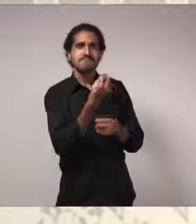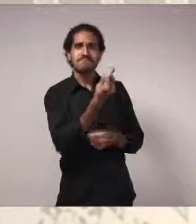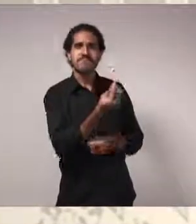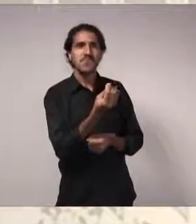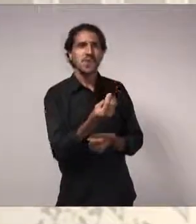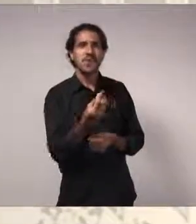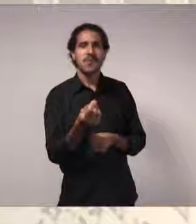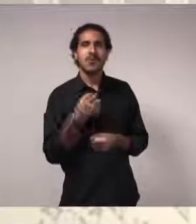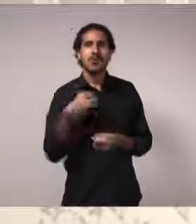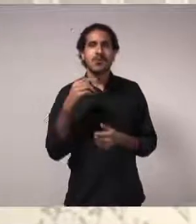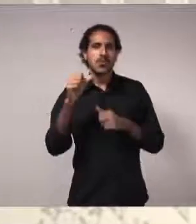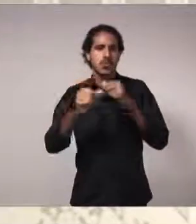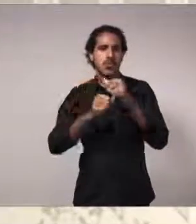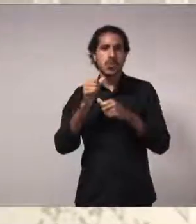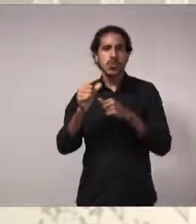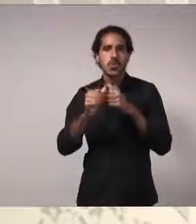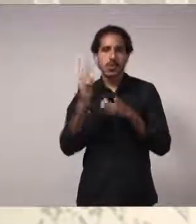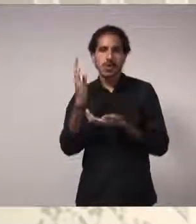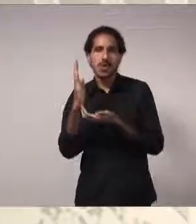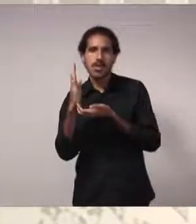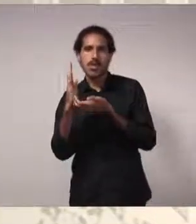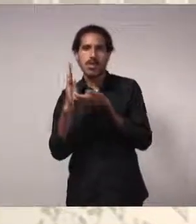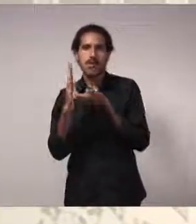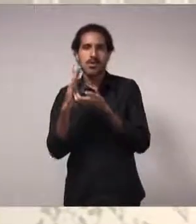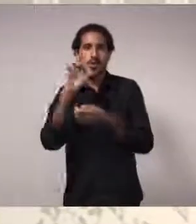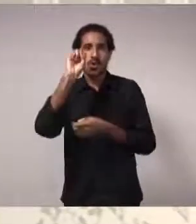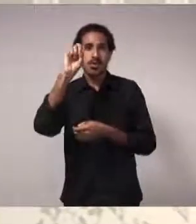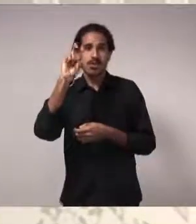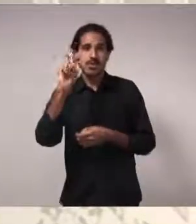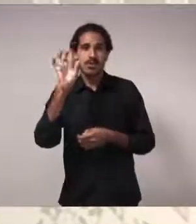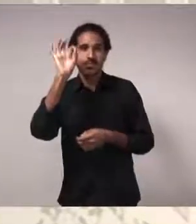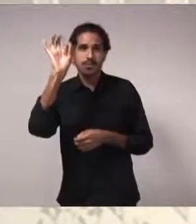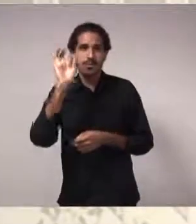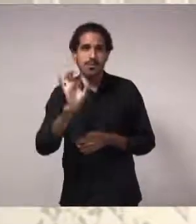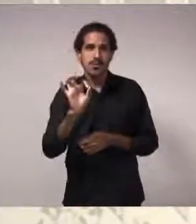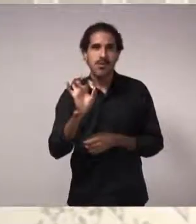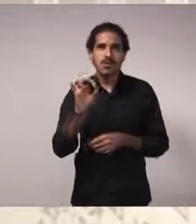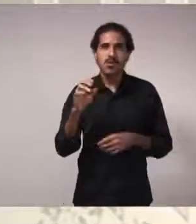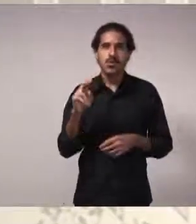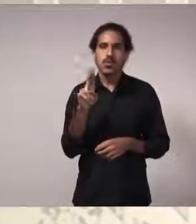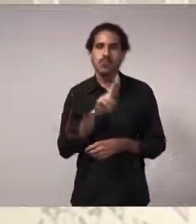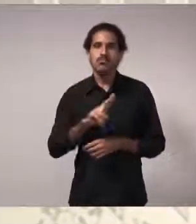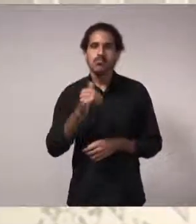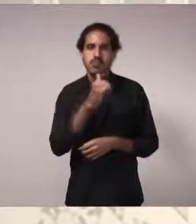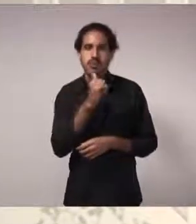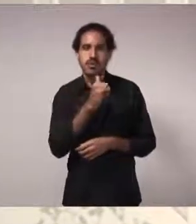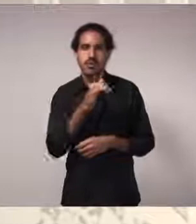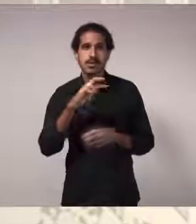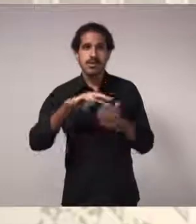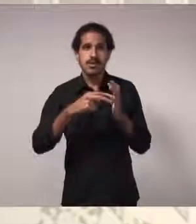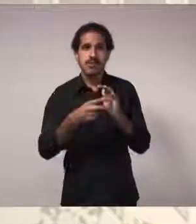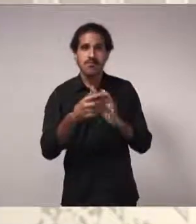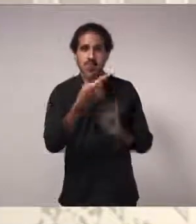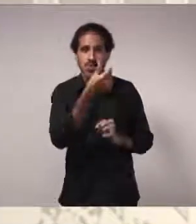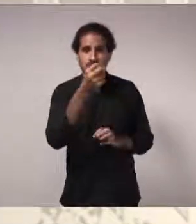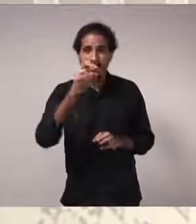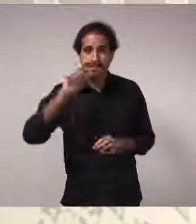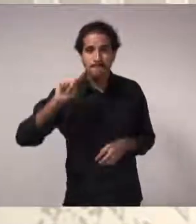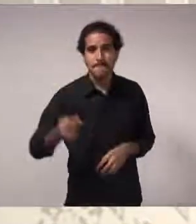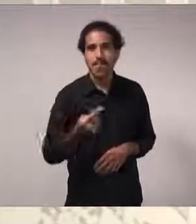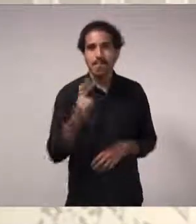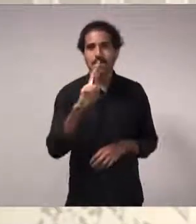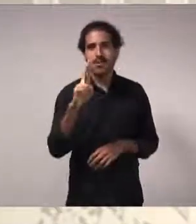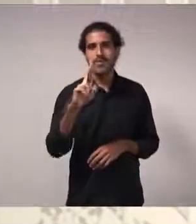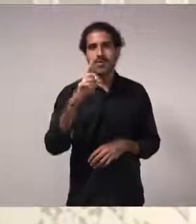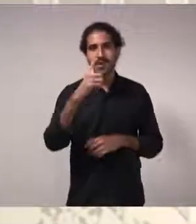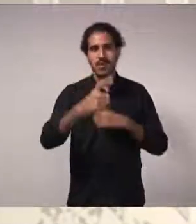elevadores do anexo 4, nós conseguimos uma redução de 85% no consumo de energia, que representa basicamente R$200 mil por ano. Então,